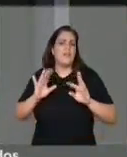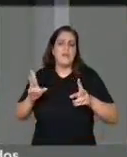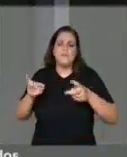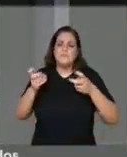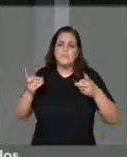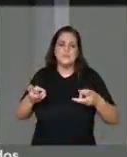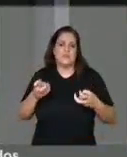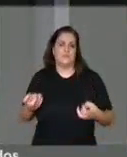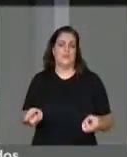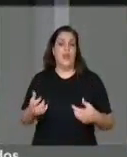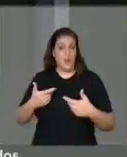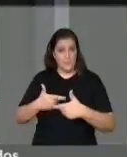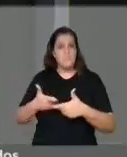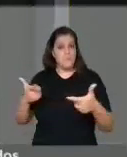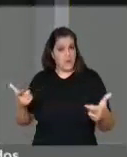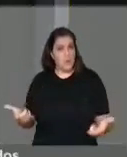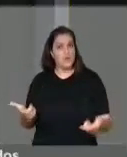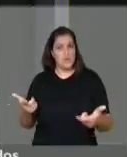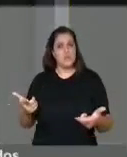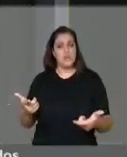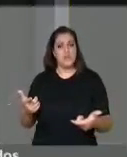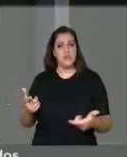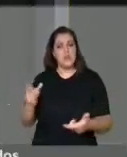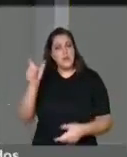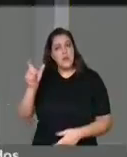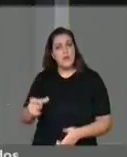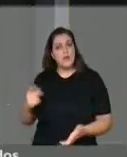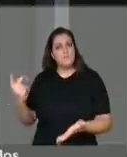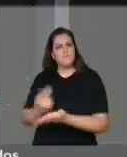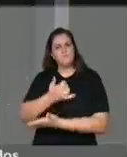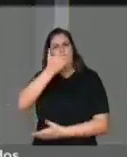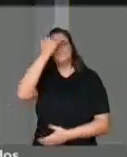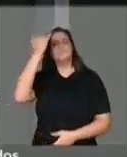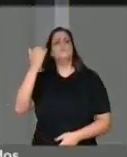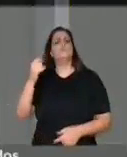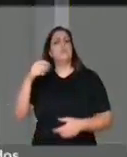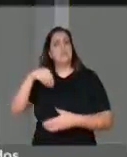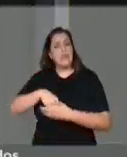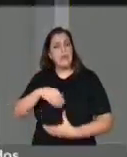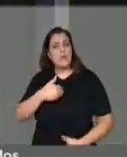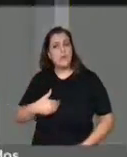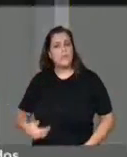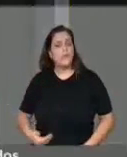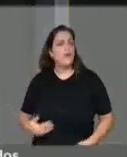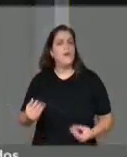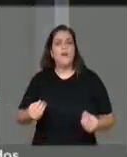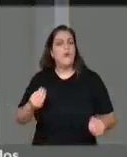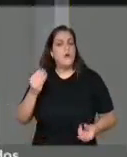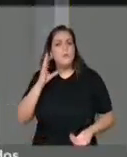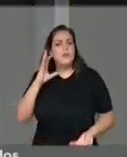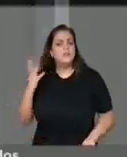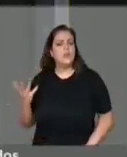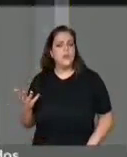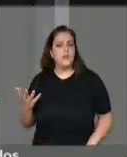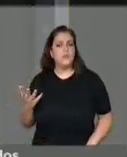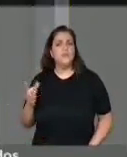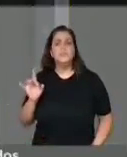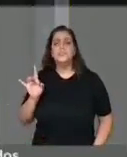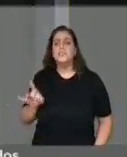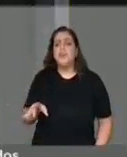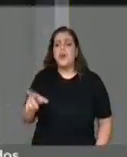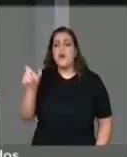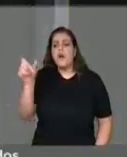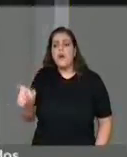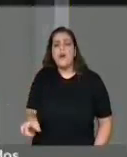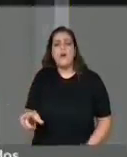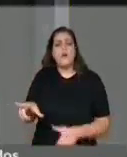os casos, a maioria dos casos de ocorrências no serviço público, são tratados pura e simplesmente como